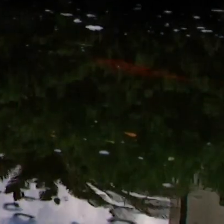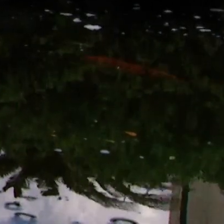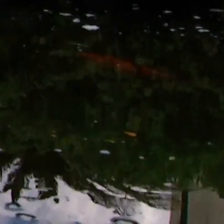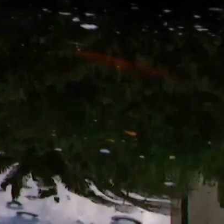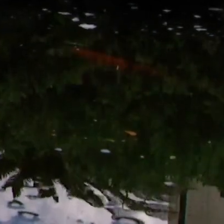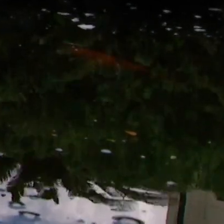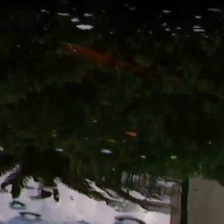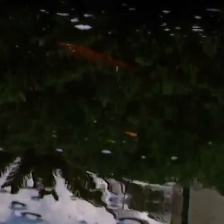muitas vezes, de que há um privilégio para determinadas pessoas que estão na fila. É possível